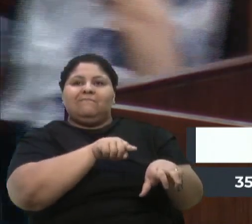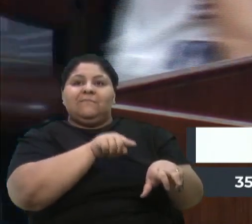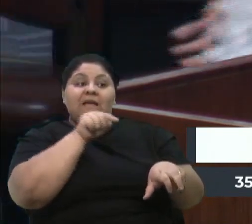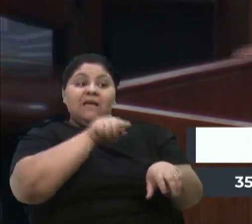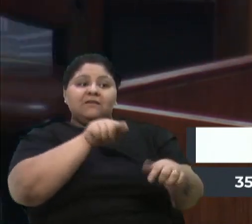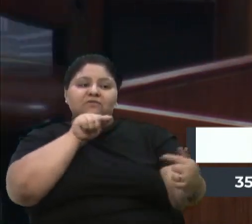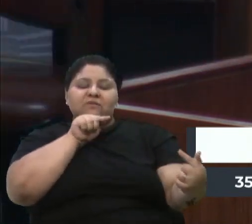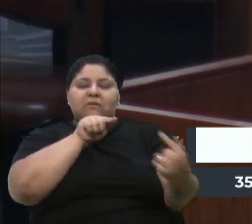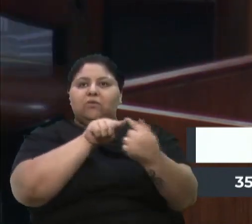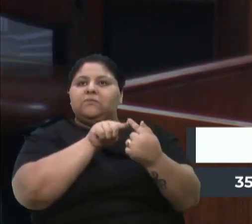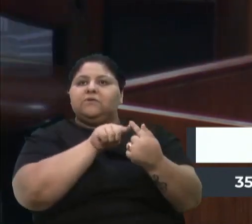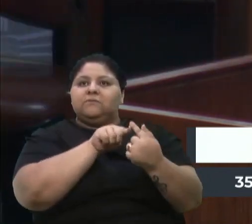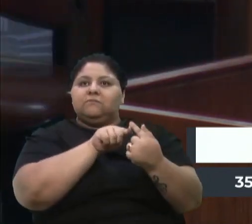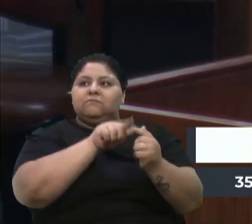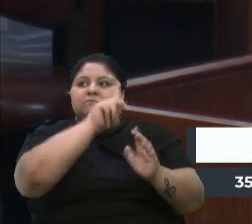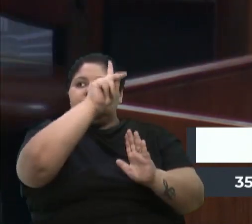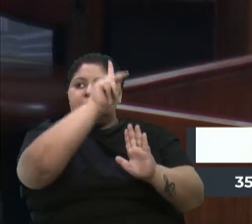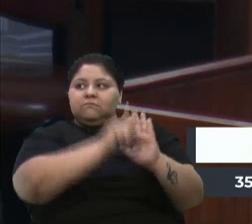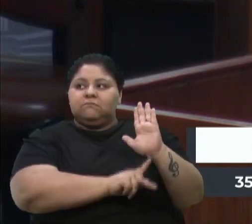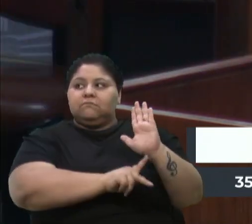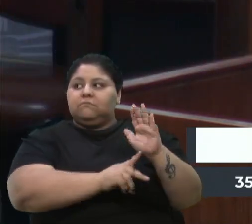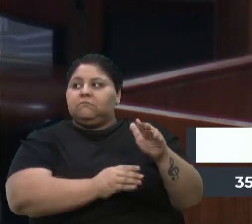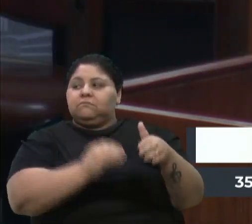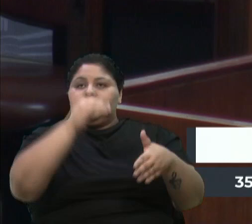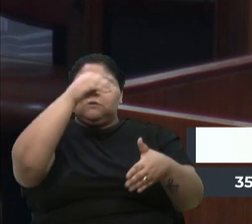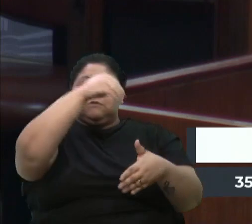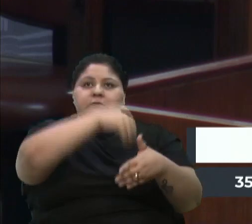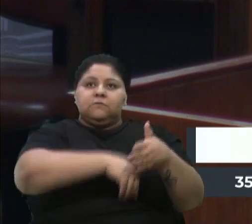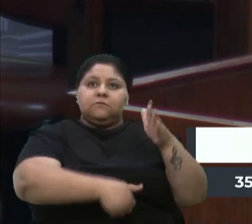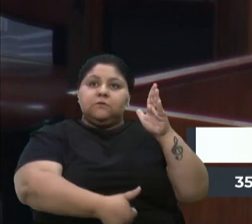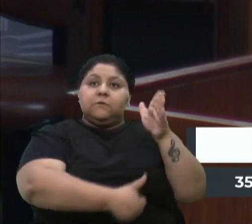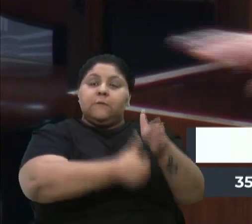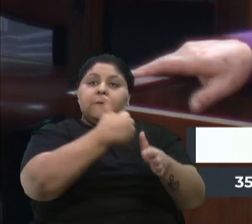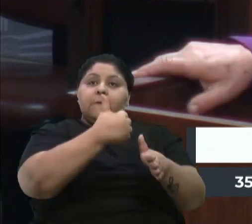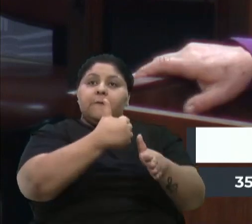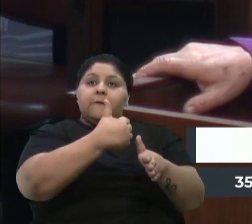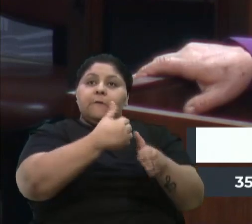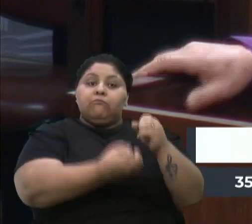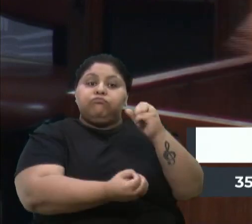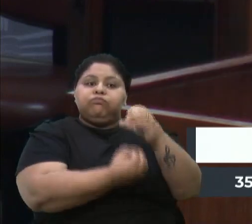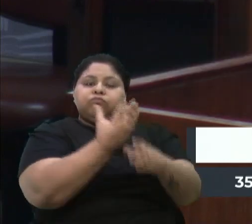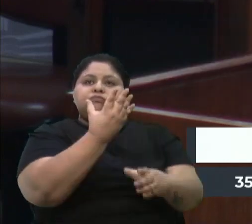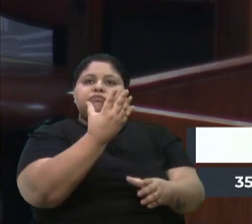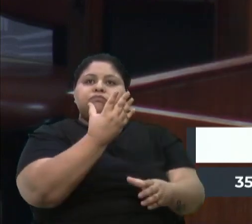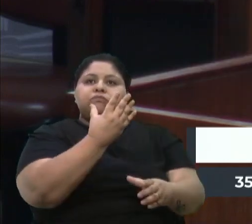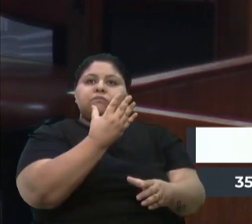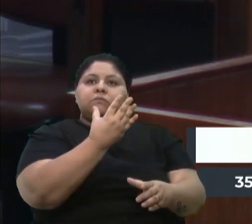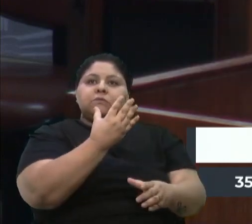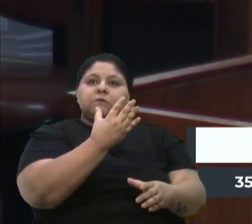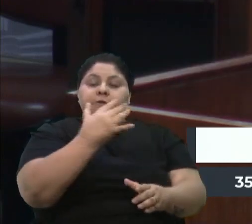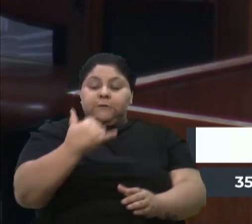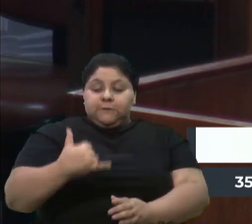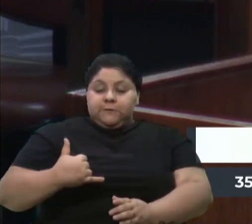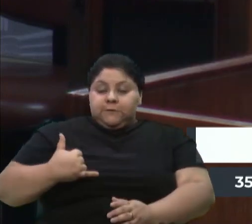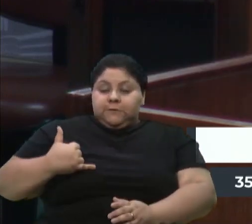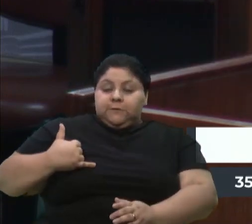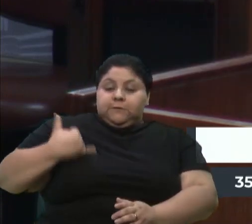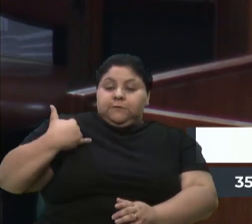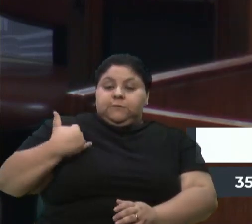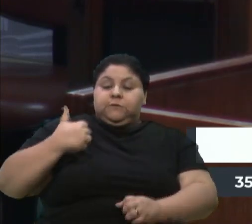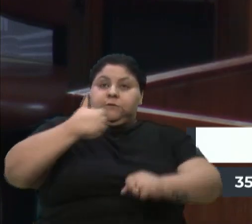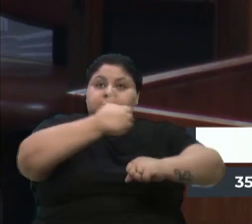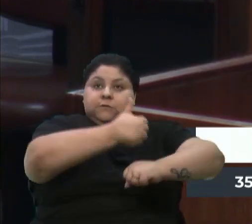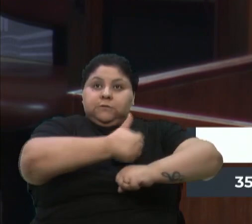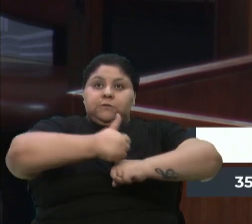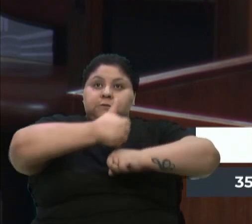objetivo. Projeto que contempla melhoria na produção, que nos orgulha, além dos profissionais de